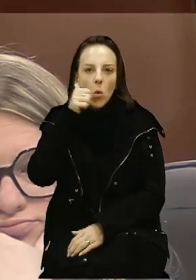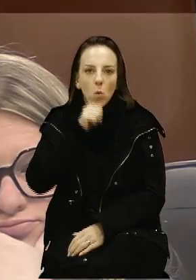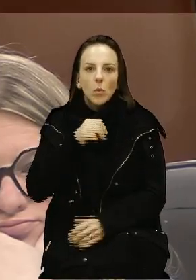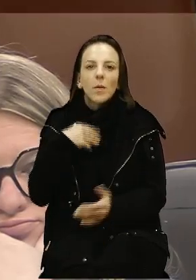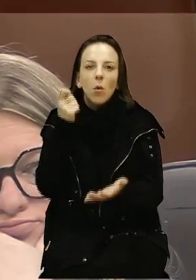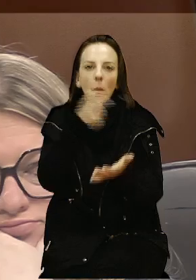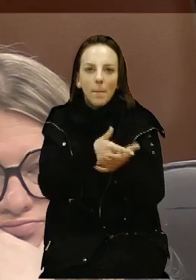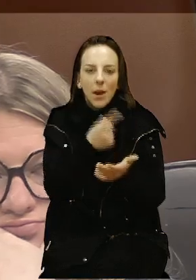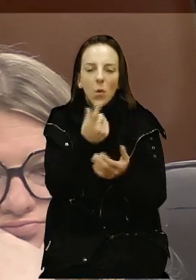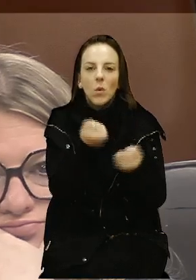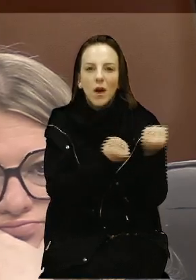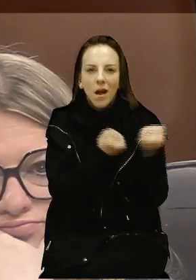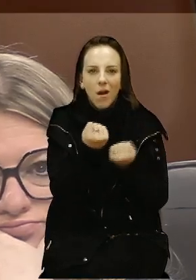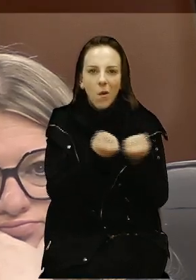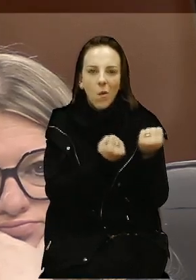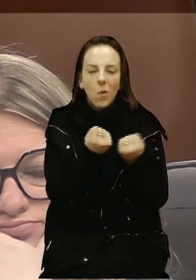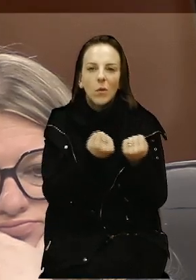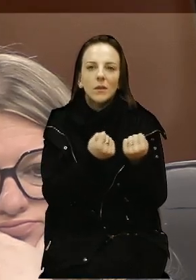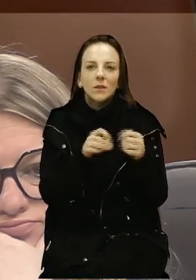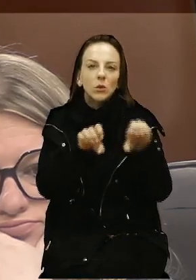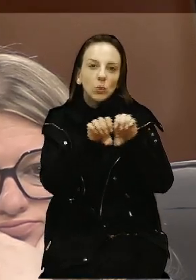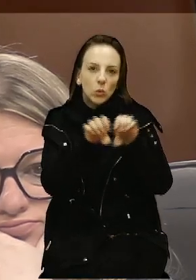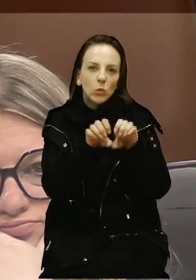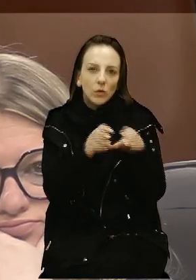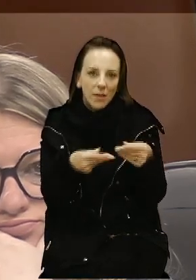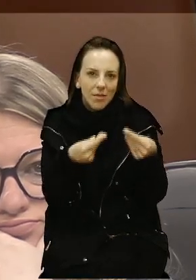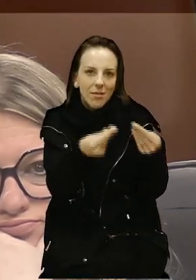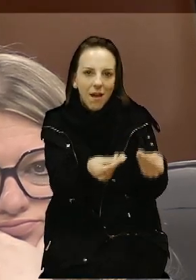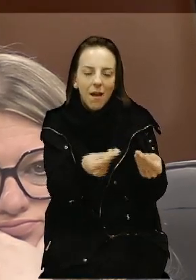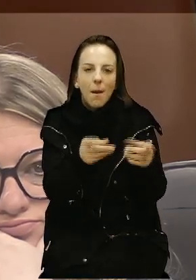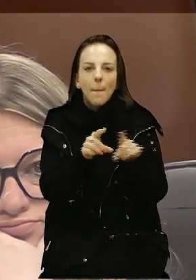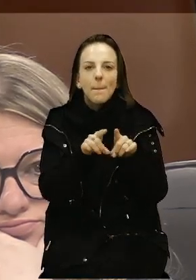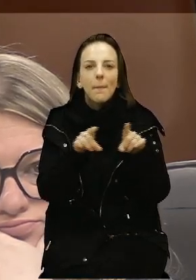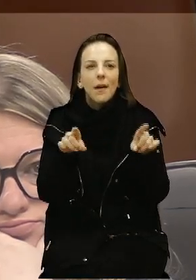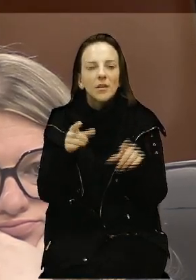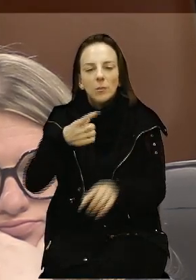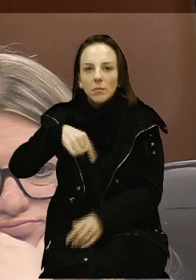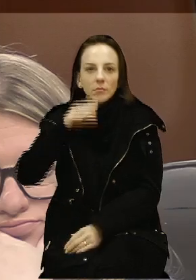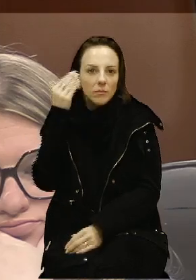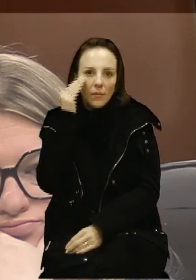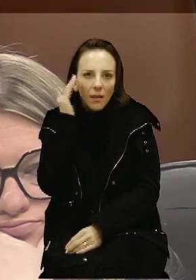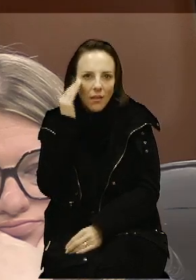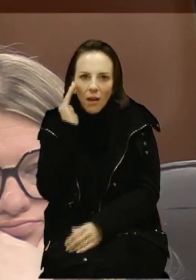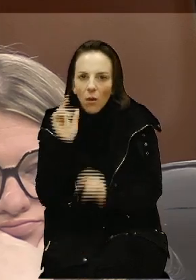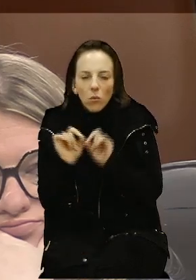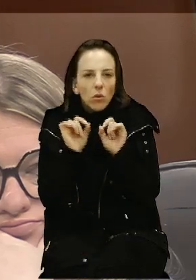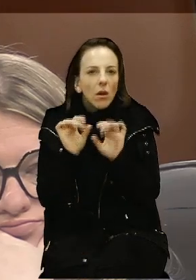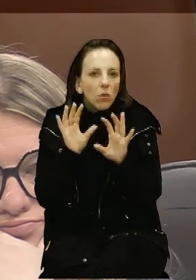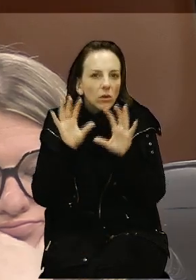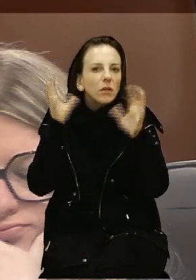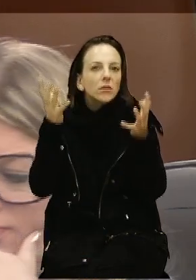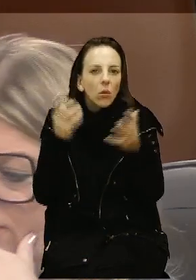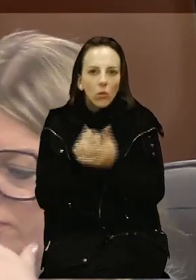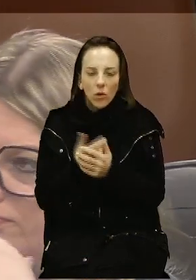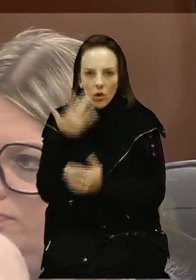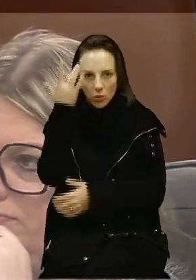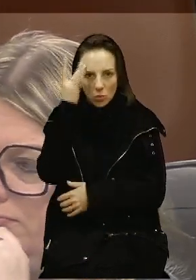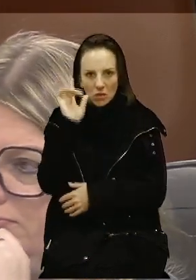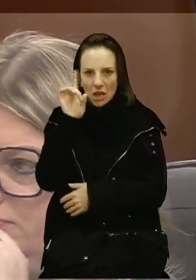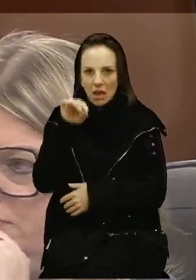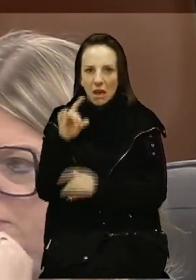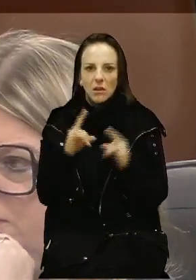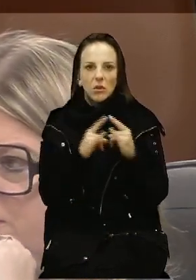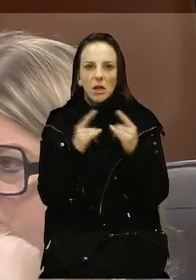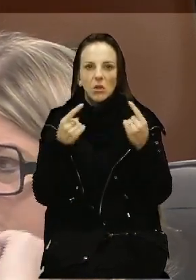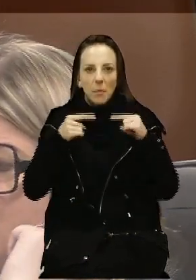para dar estrutura para eles. Então, para a gente entender. E também, né, não sei se é uma entidade paralela, se faz